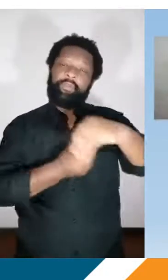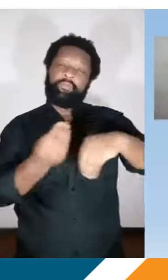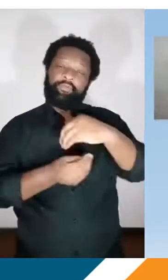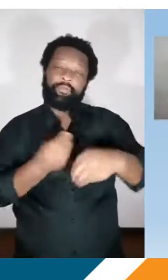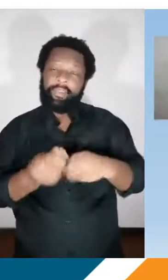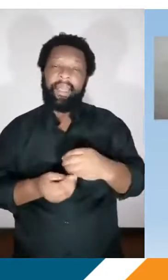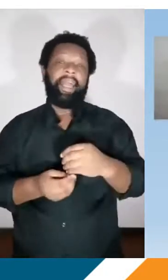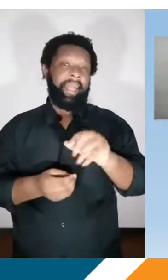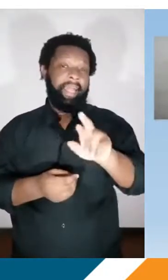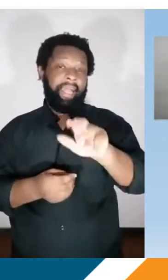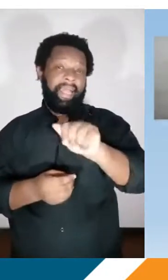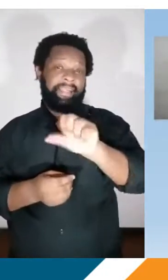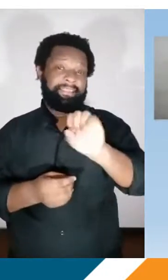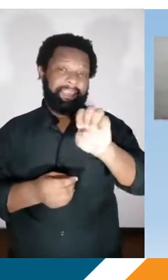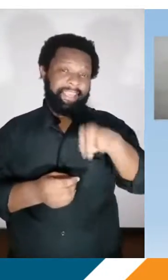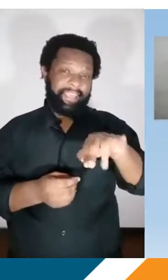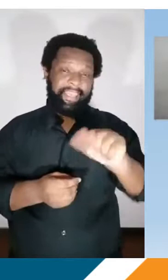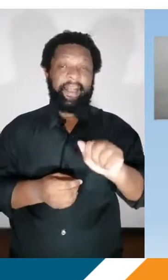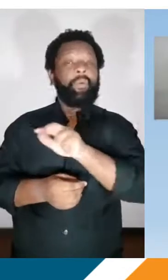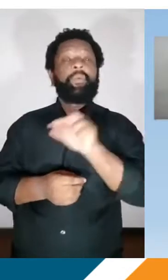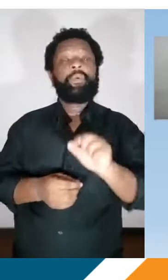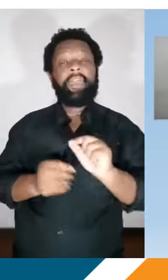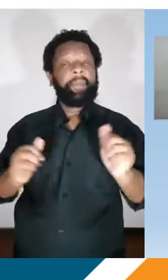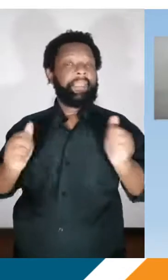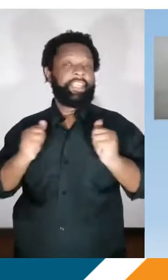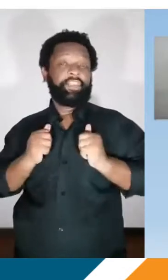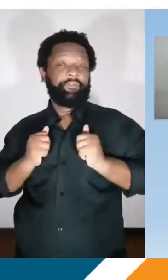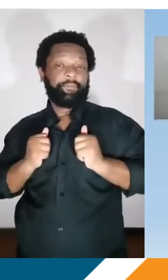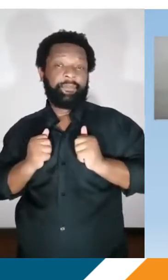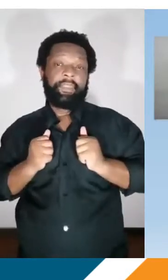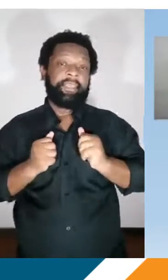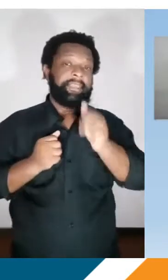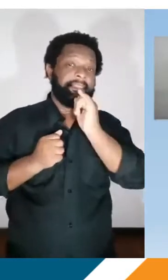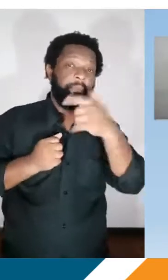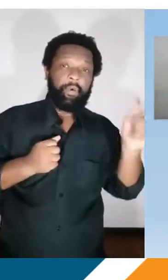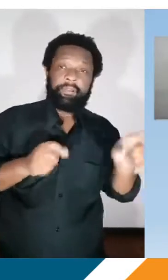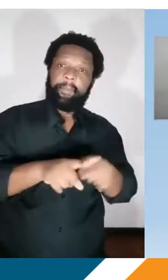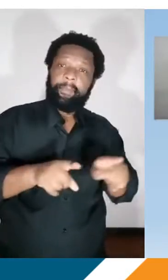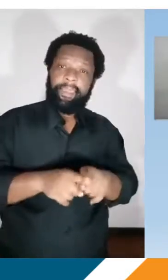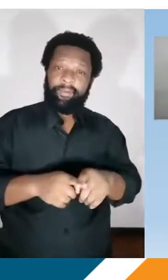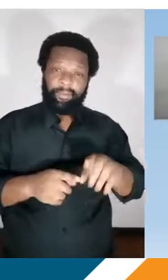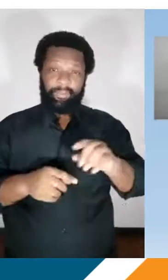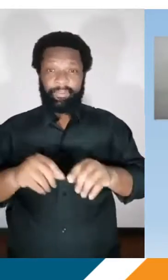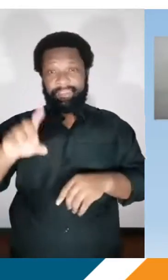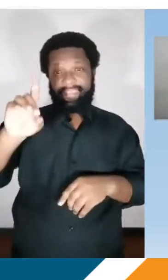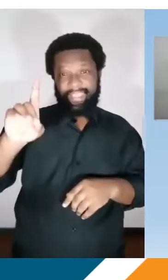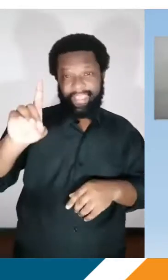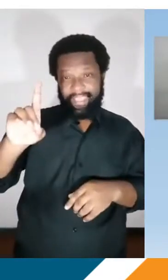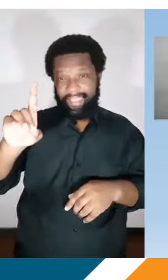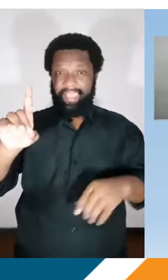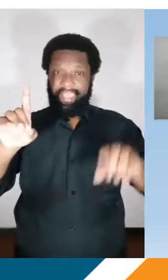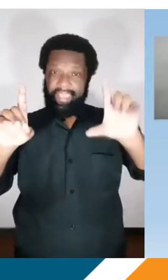mistura racêmica. Então, isso vai ser um isômero opticamente inativo. Enquanto o outro também, ó, o